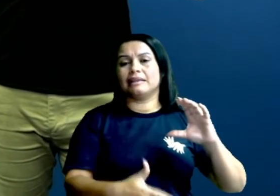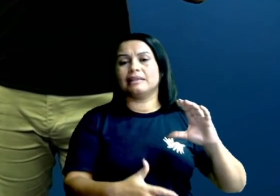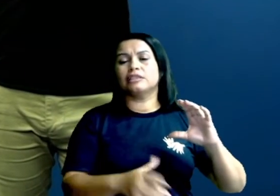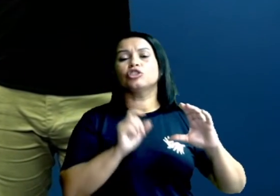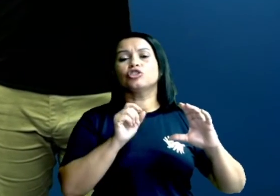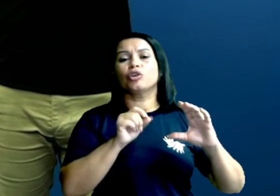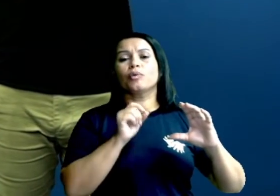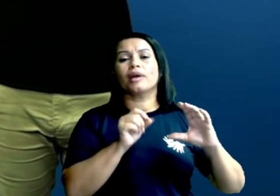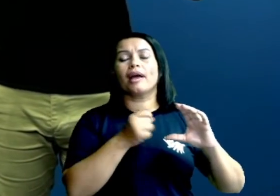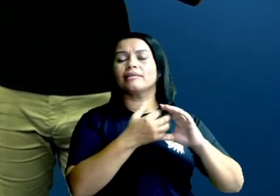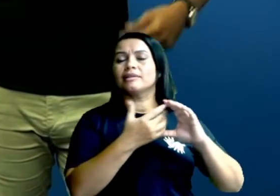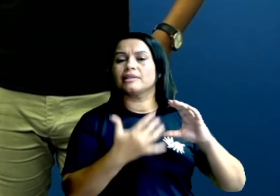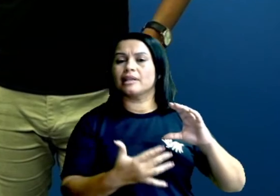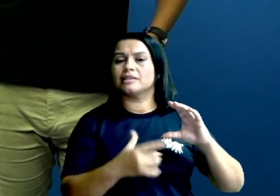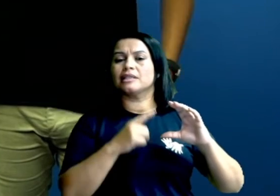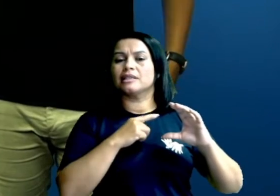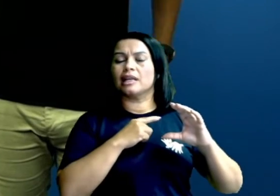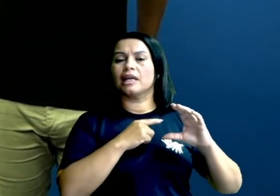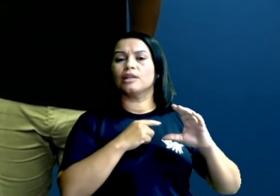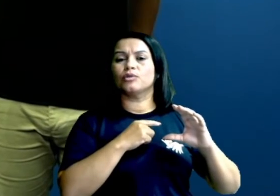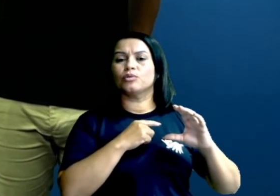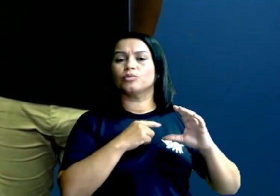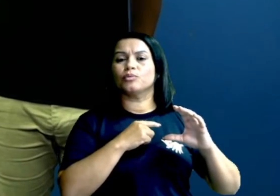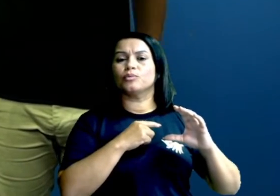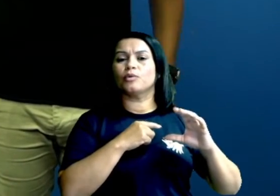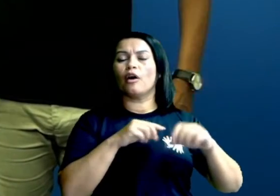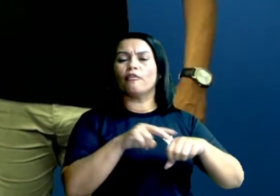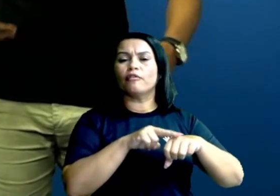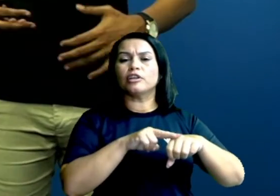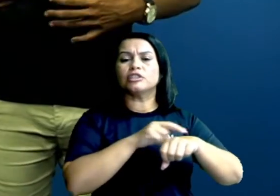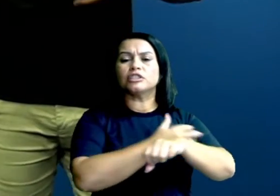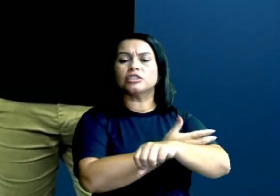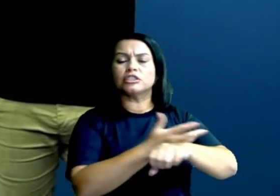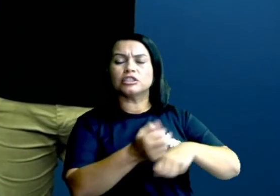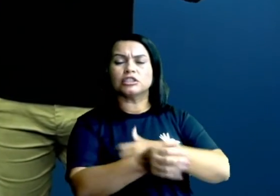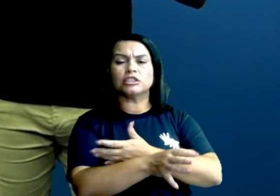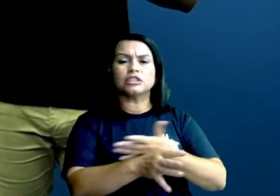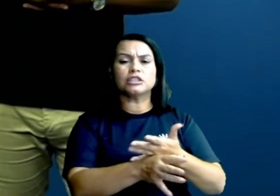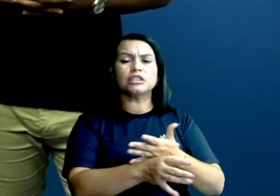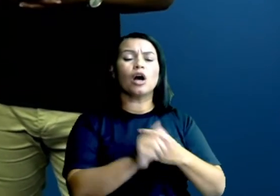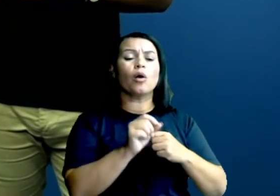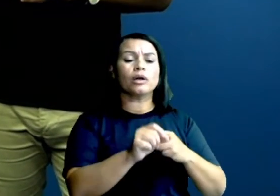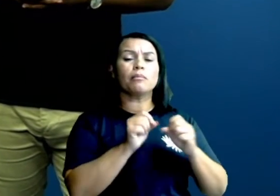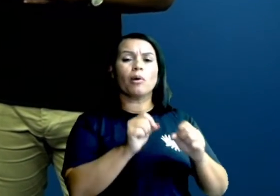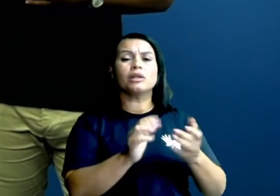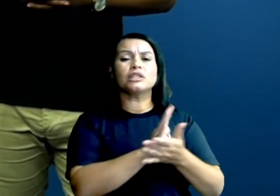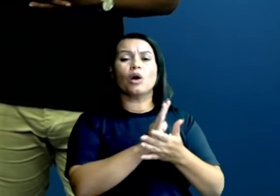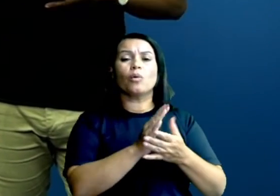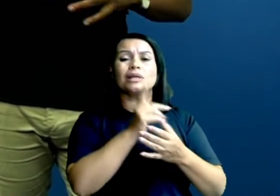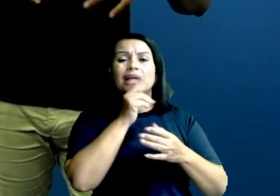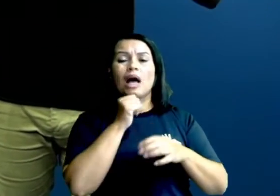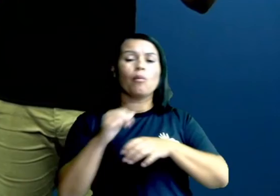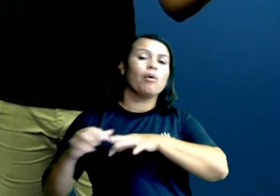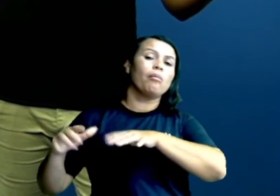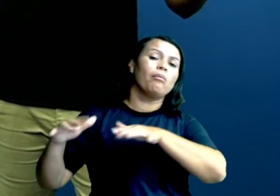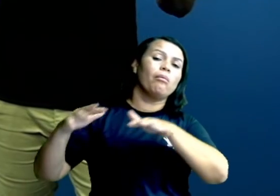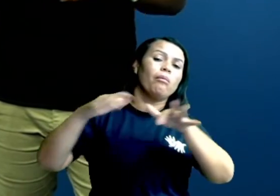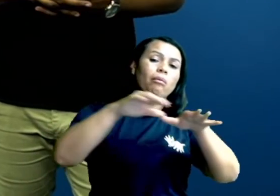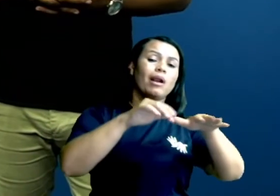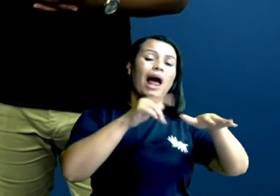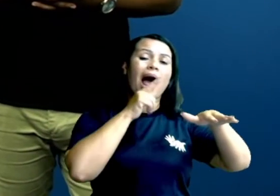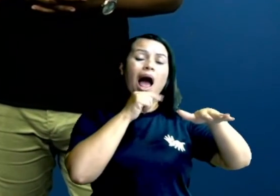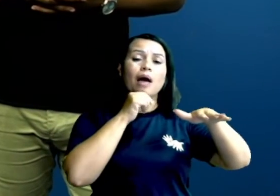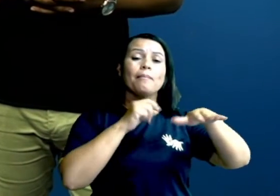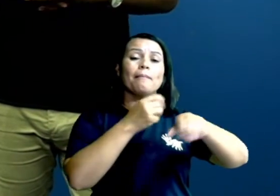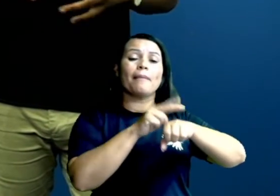sendo um domínio vegetal onde as plantas podem estar submersas em algum momento, até por conta dessa